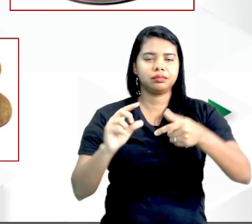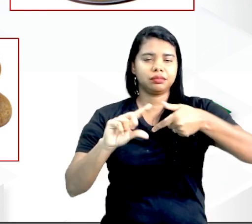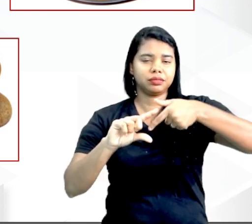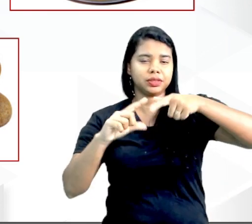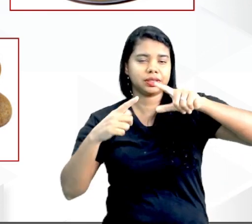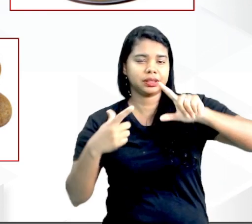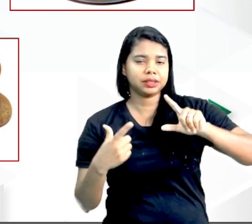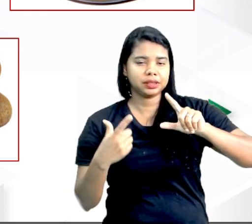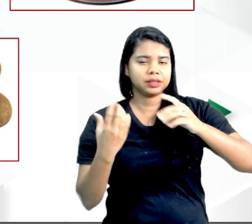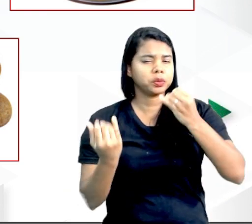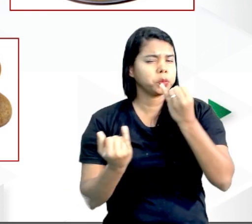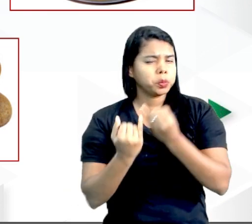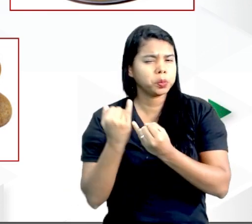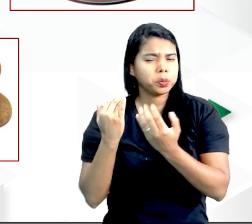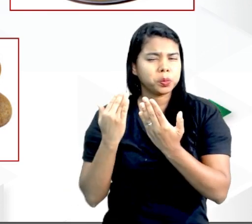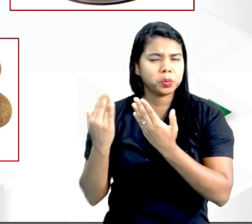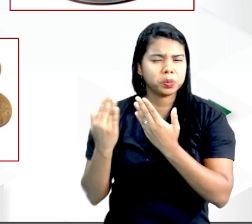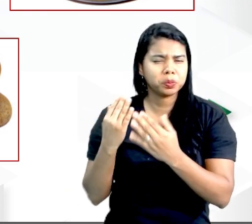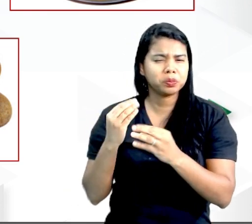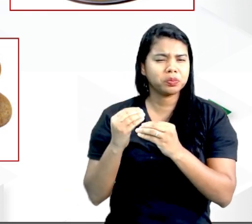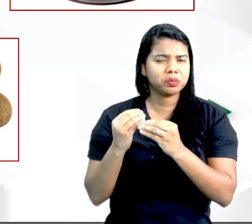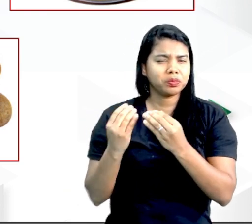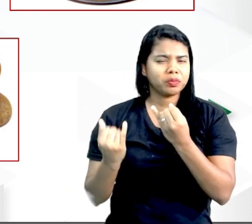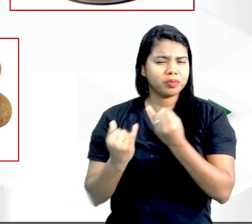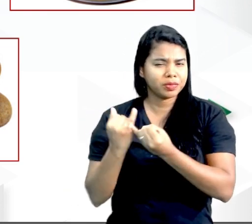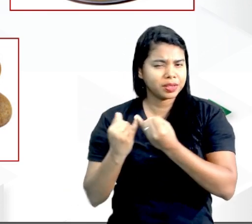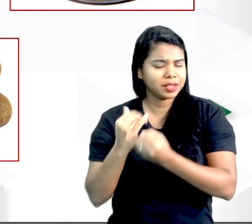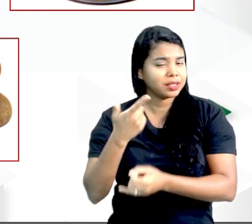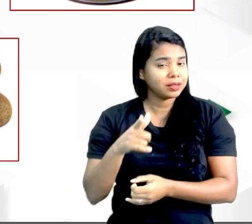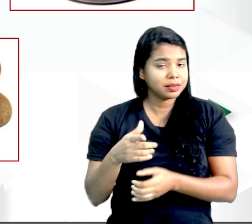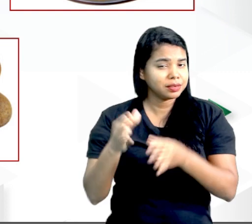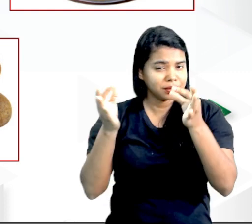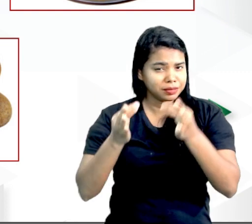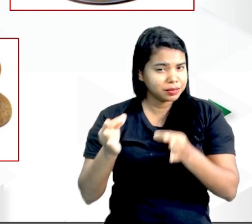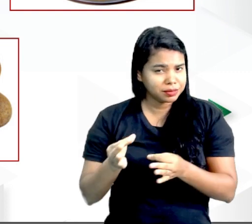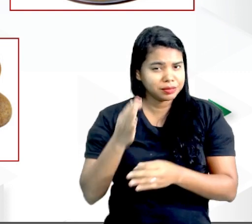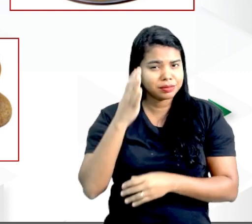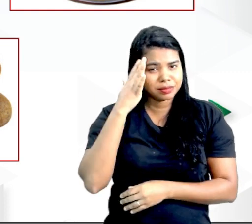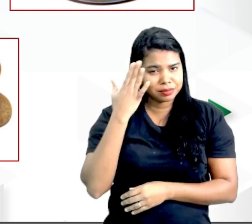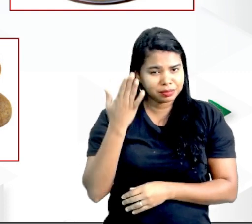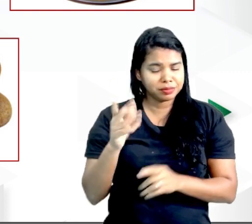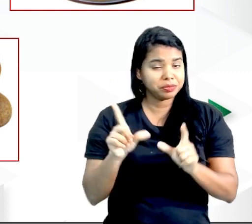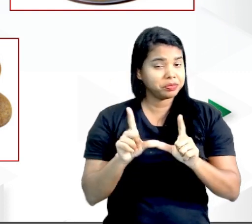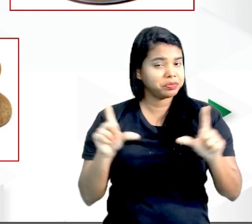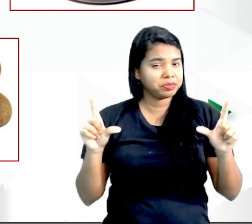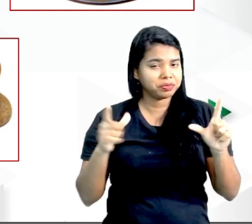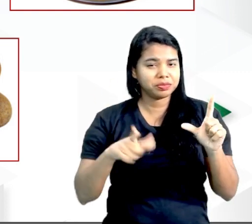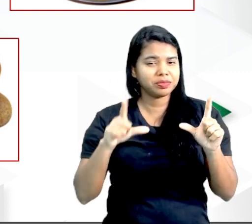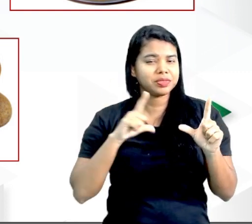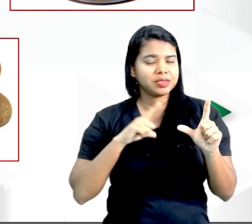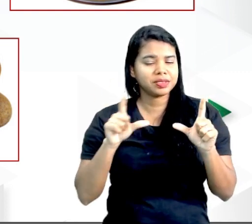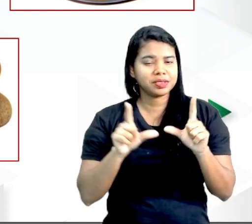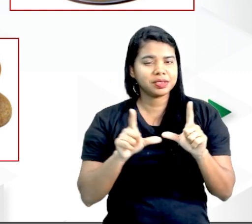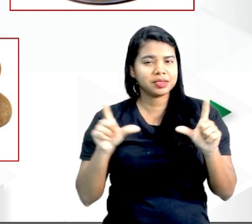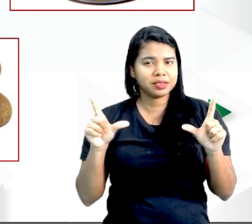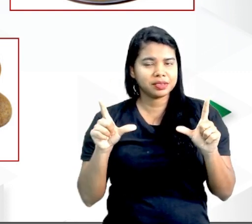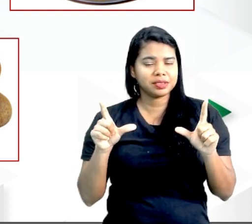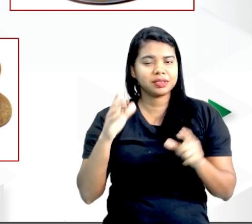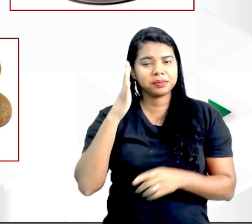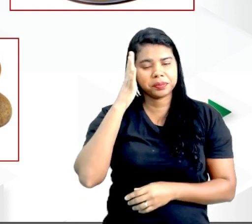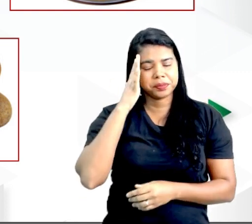delas são muito parecidas, mas elas não são perfeitas. Elas não têm o mesmo volume, elas não têm